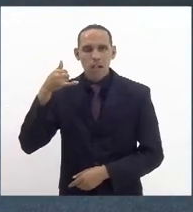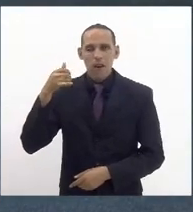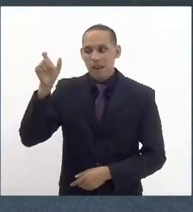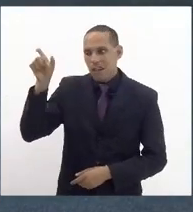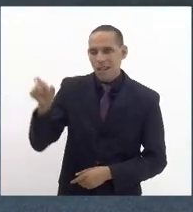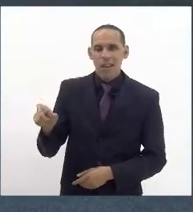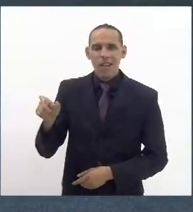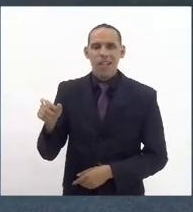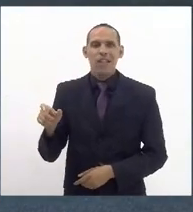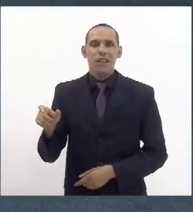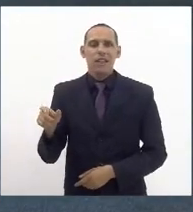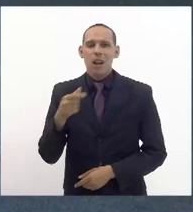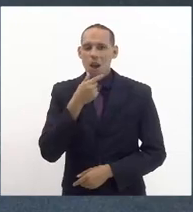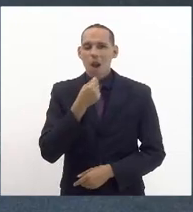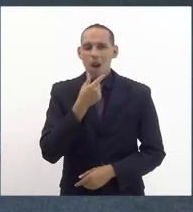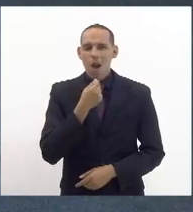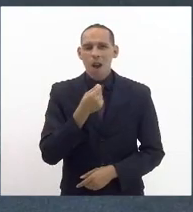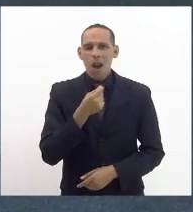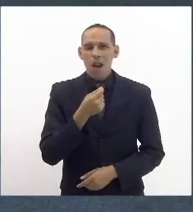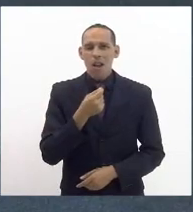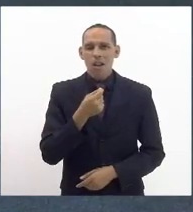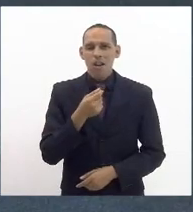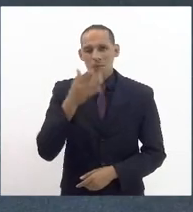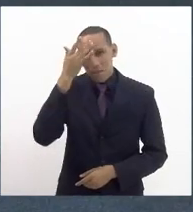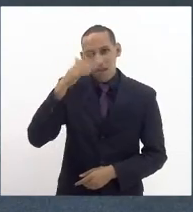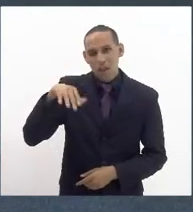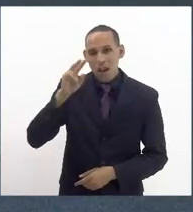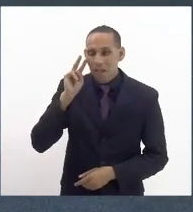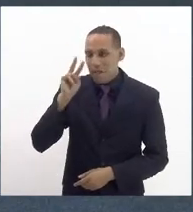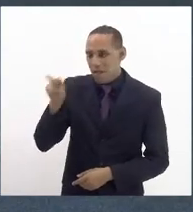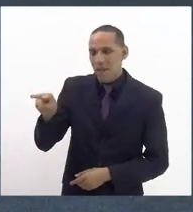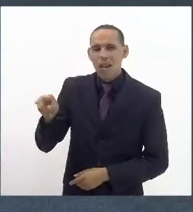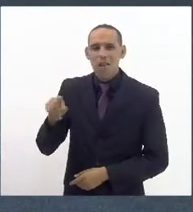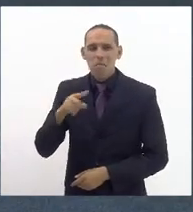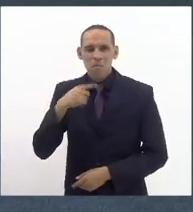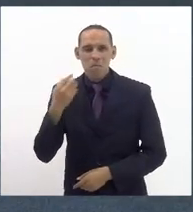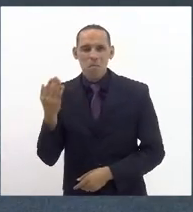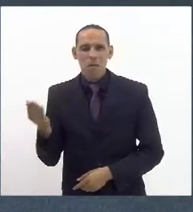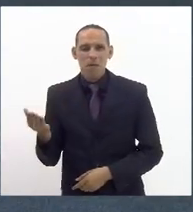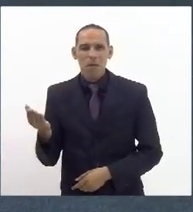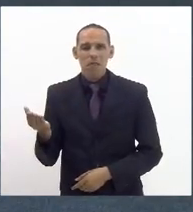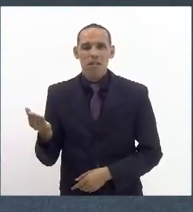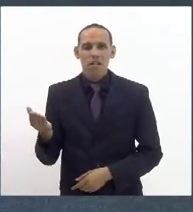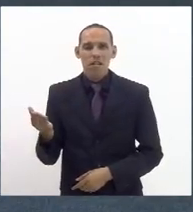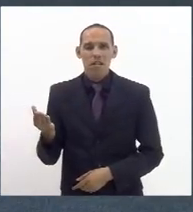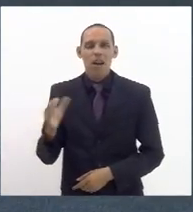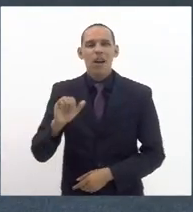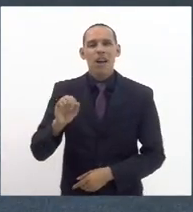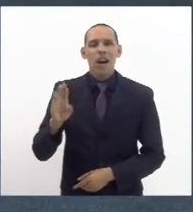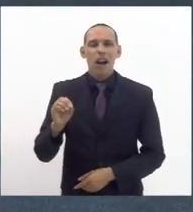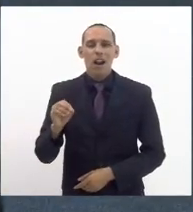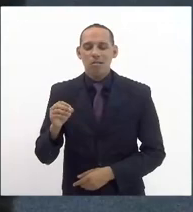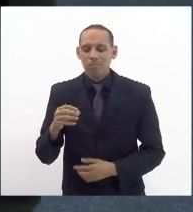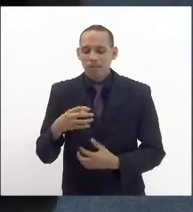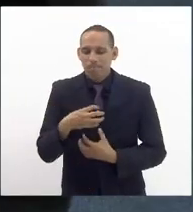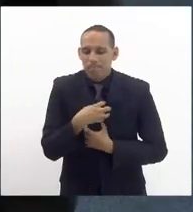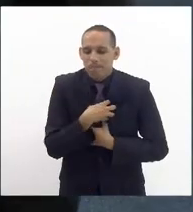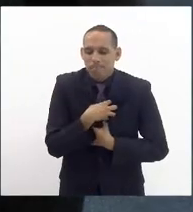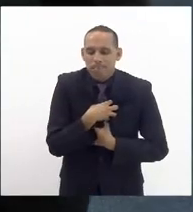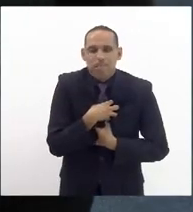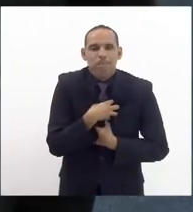já tinha sido visto que ele estava morto, e o cabo, com toda a sua